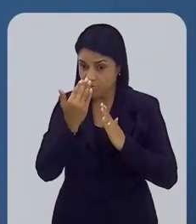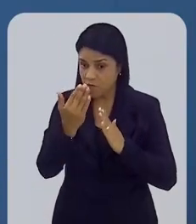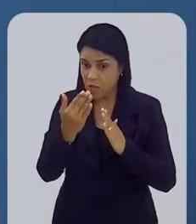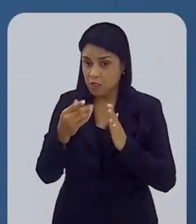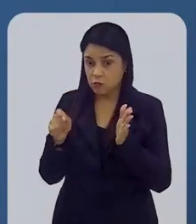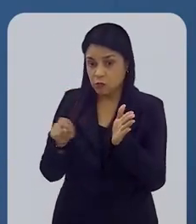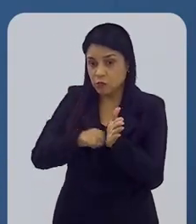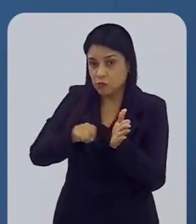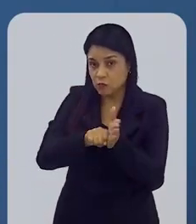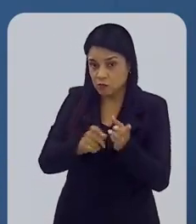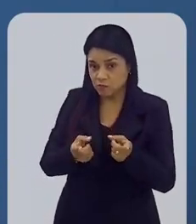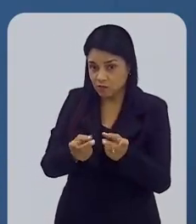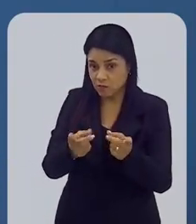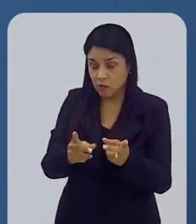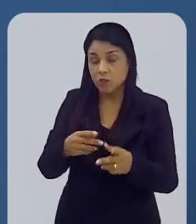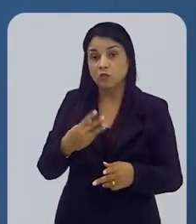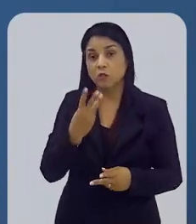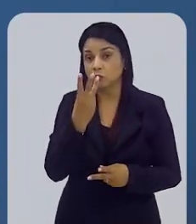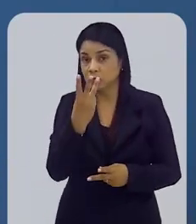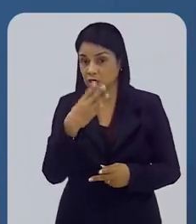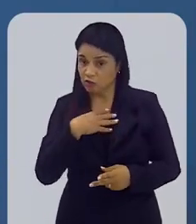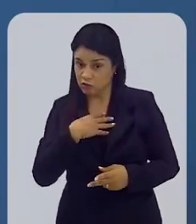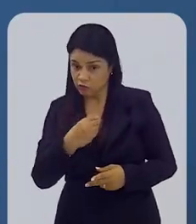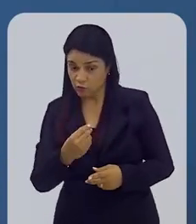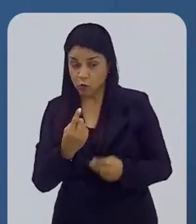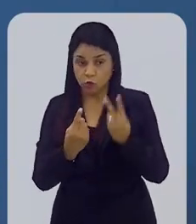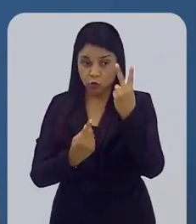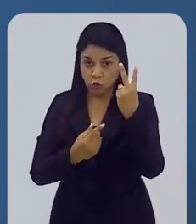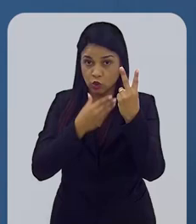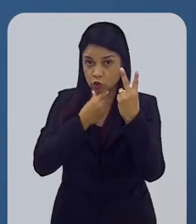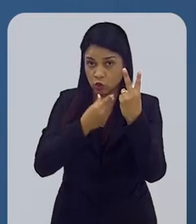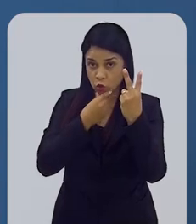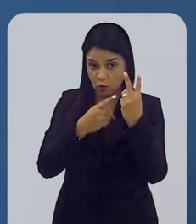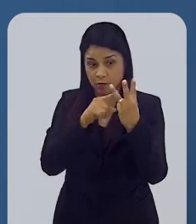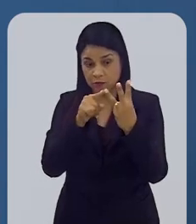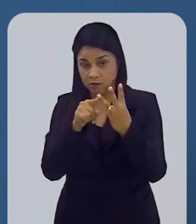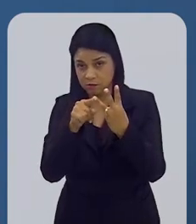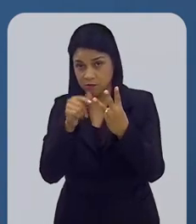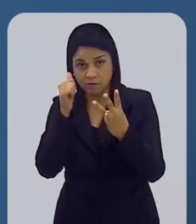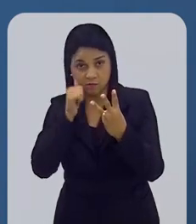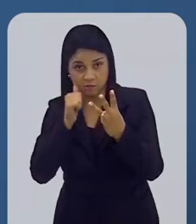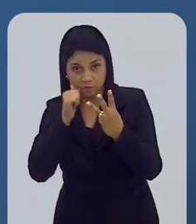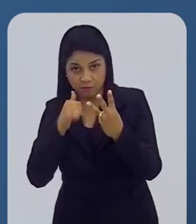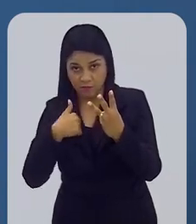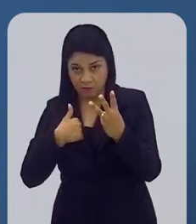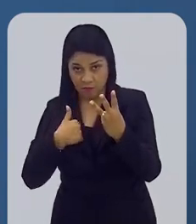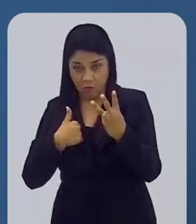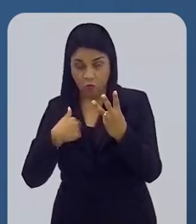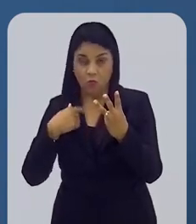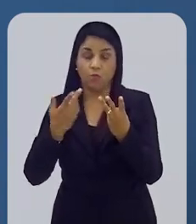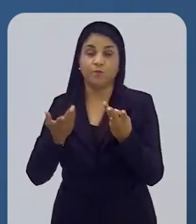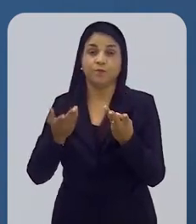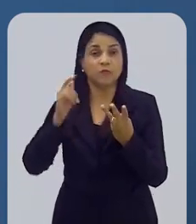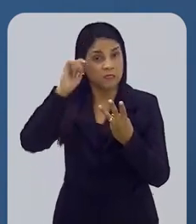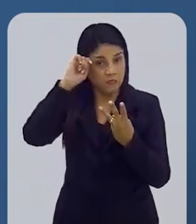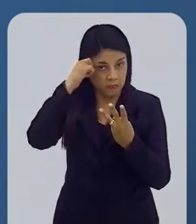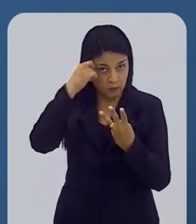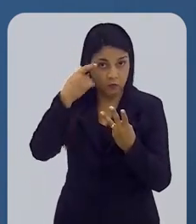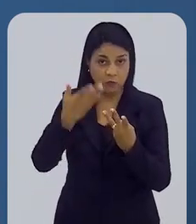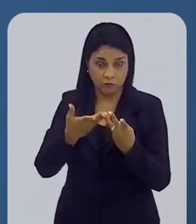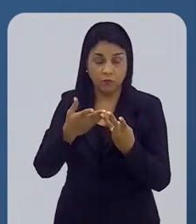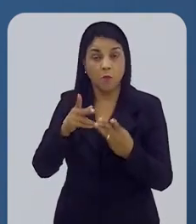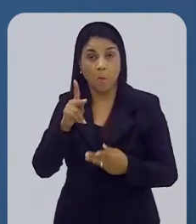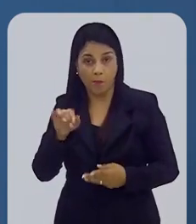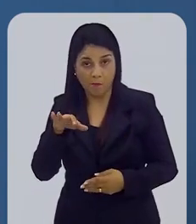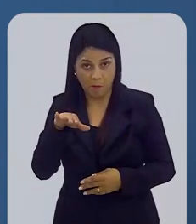sou a filha mais nova de três filhos, são dois irmãos homens mais velhos, dois homens negros. E meu pai conseguiu, meu pai e minha